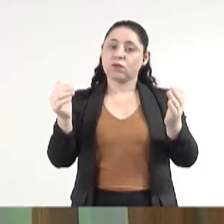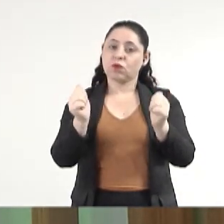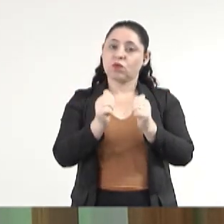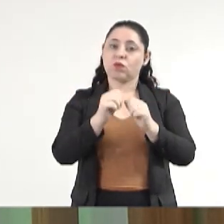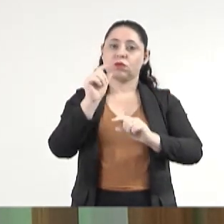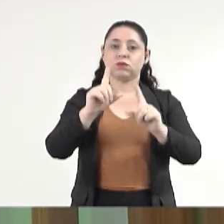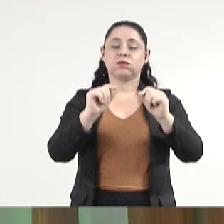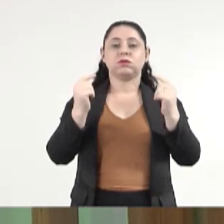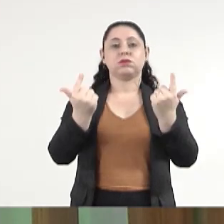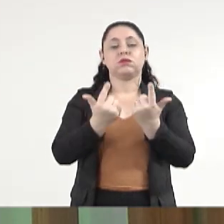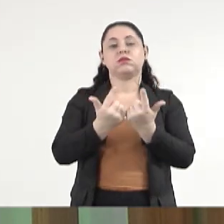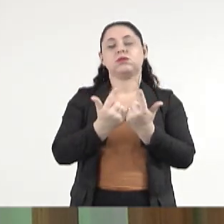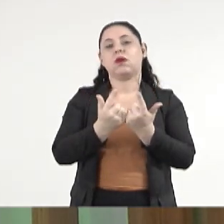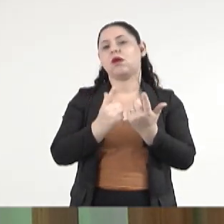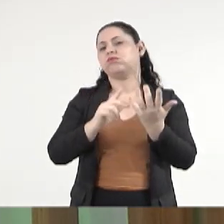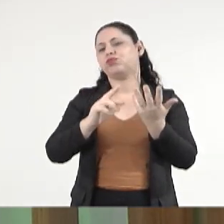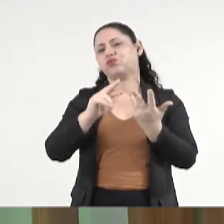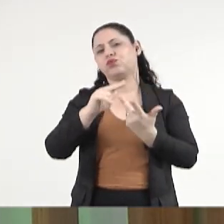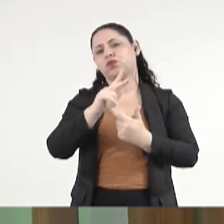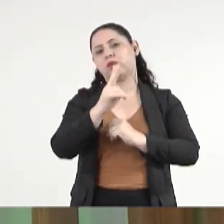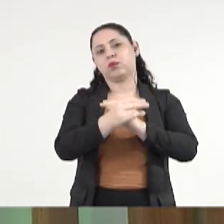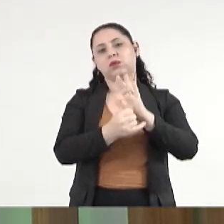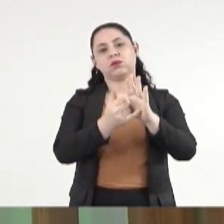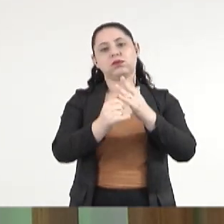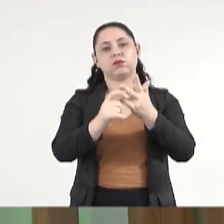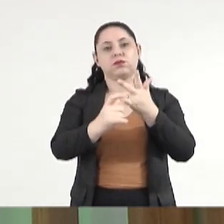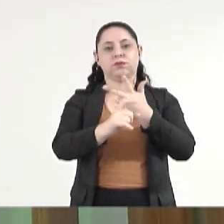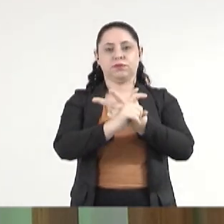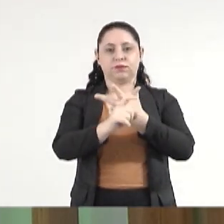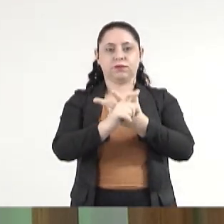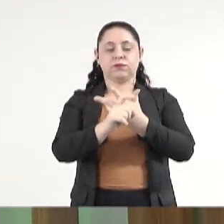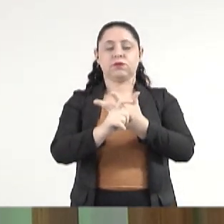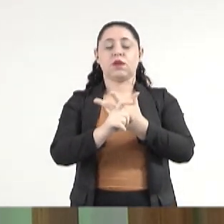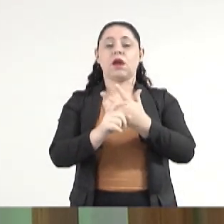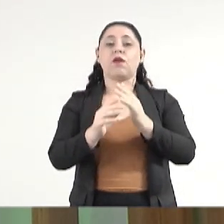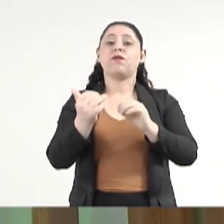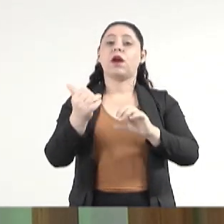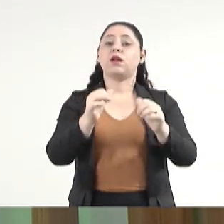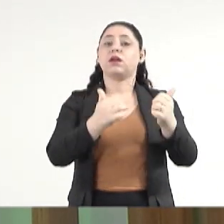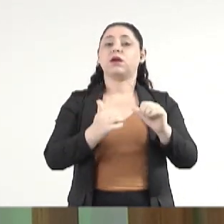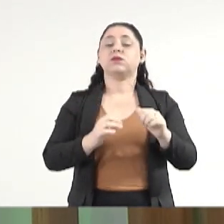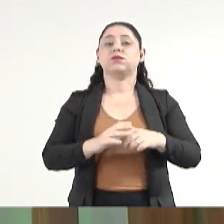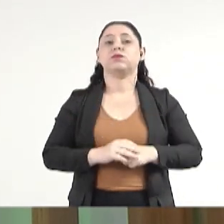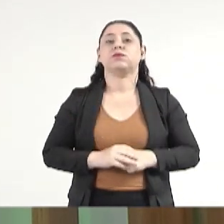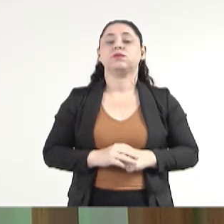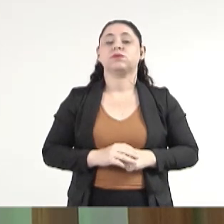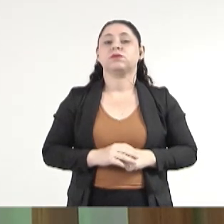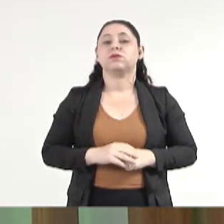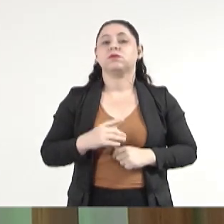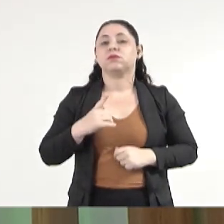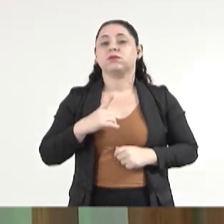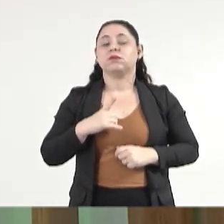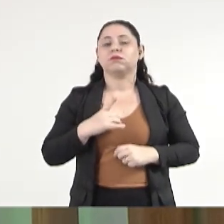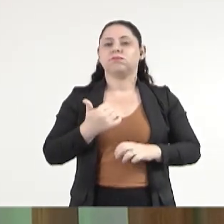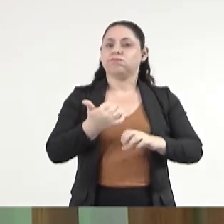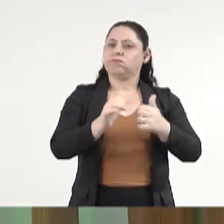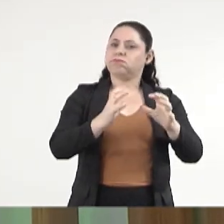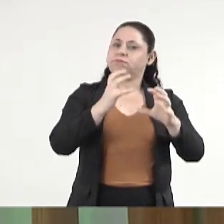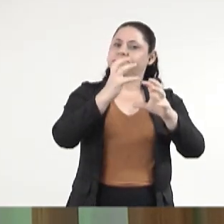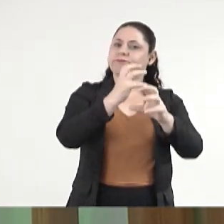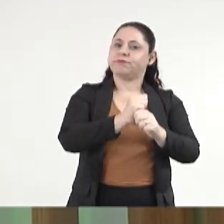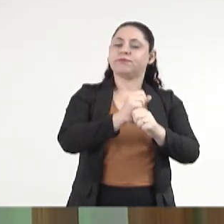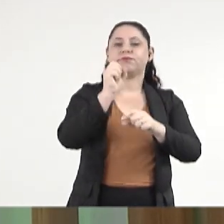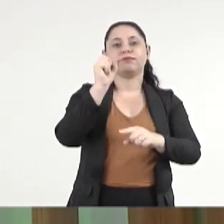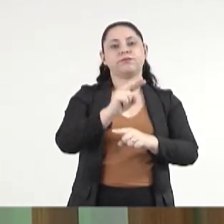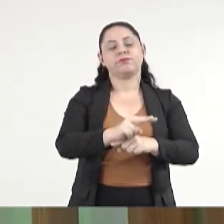gente aqui na TV Alemes. Vários projetos do Poder Executivo foram avaliados, entre revisões